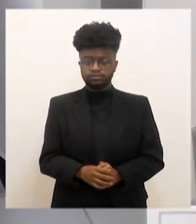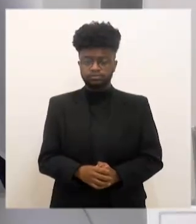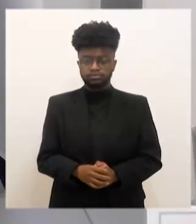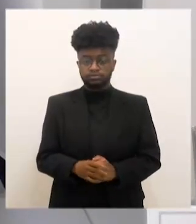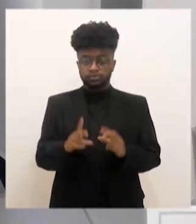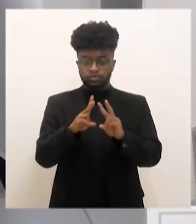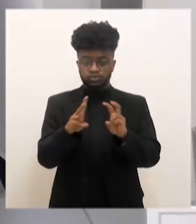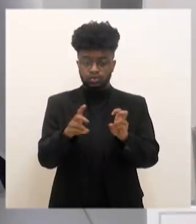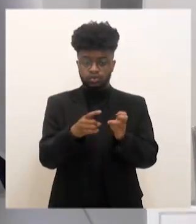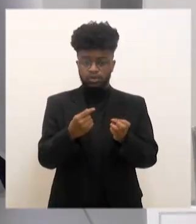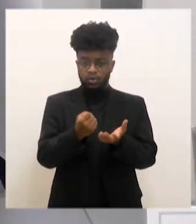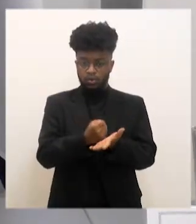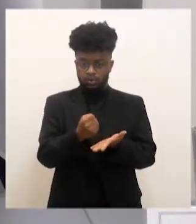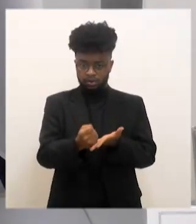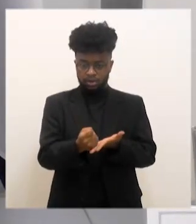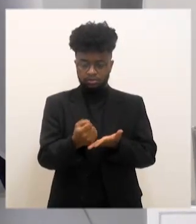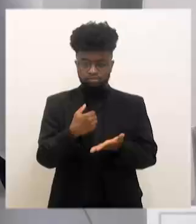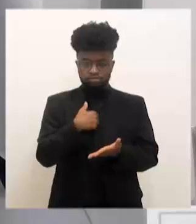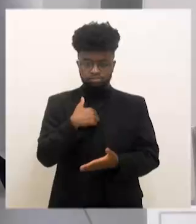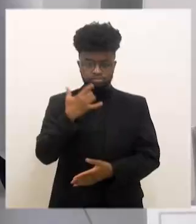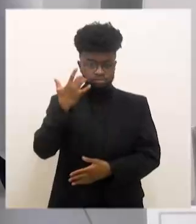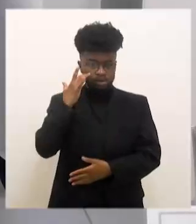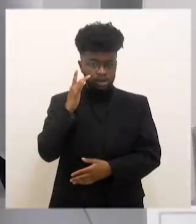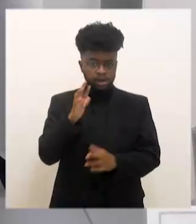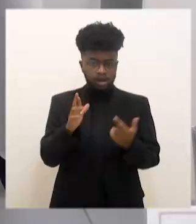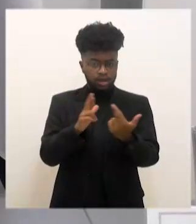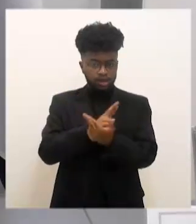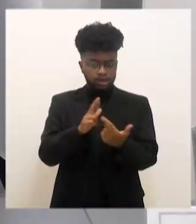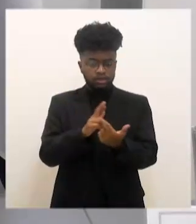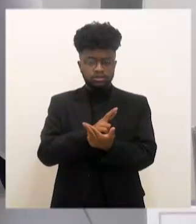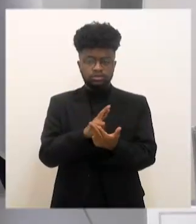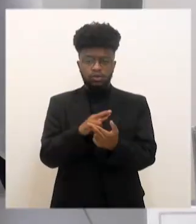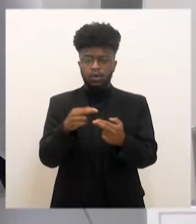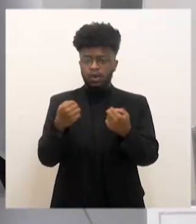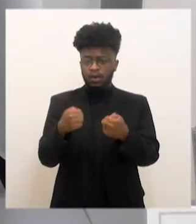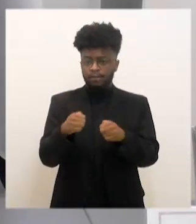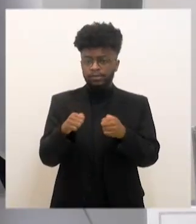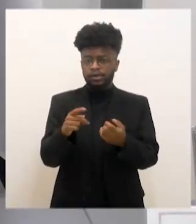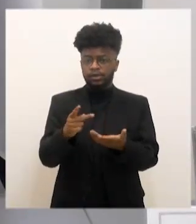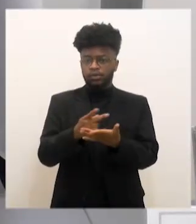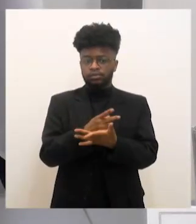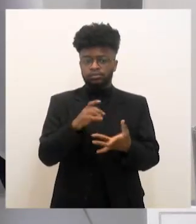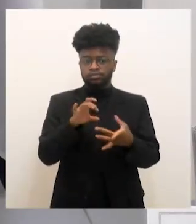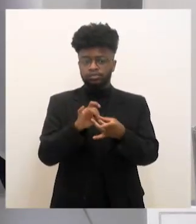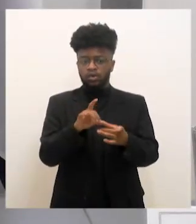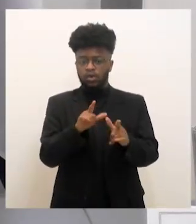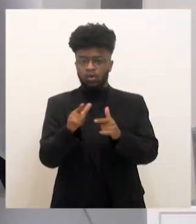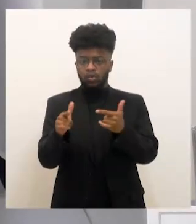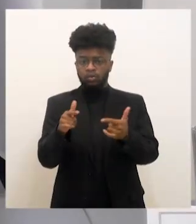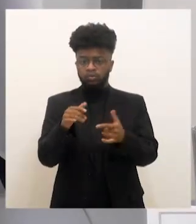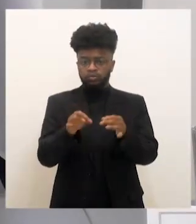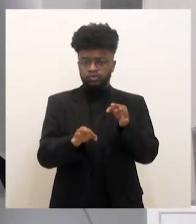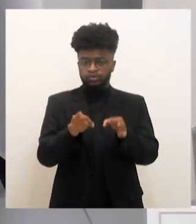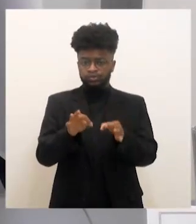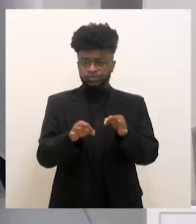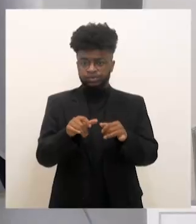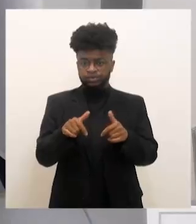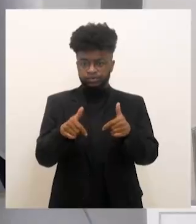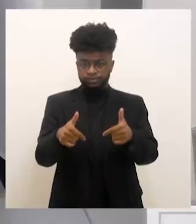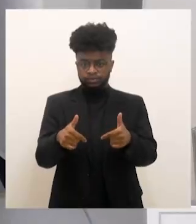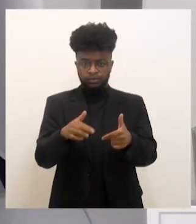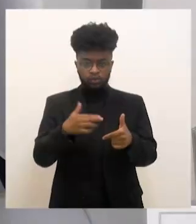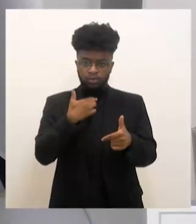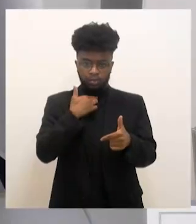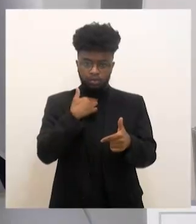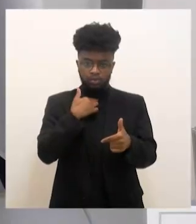celebrar convênios é que essa relação tem que ser regida por algum instrumento jurídico, que não pode ser algo de